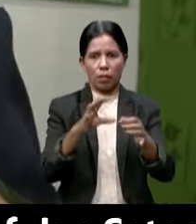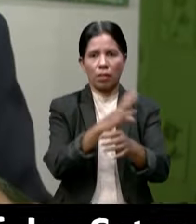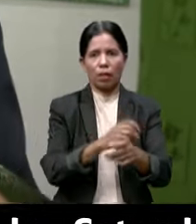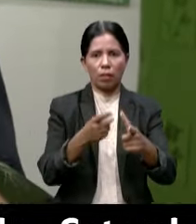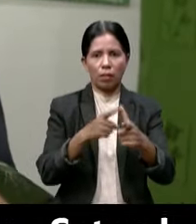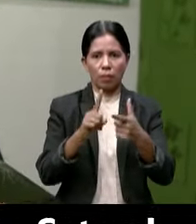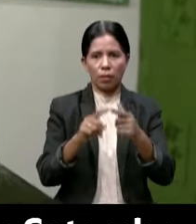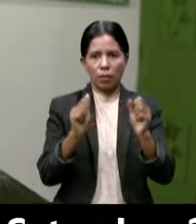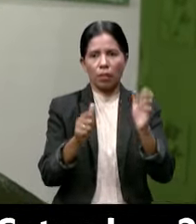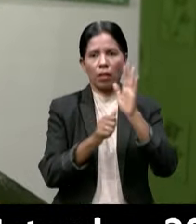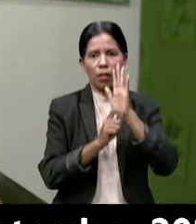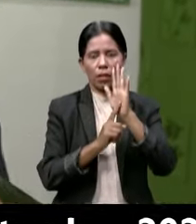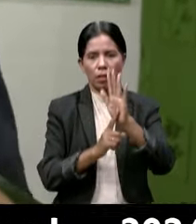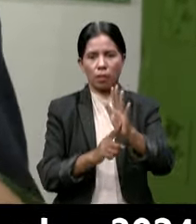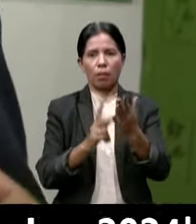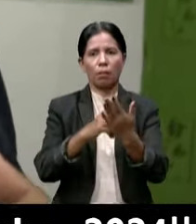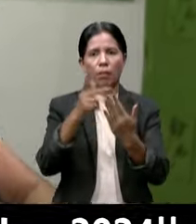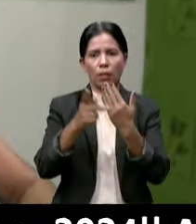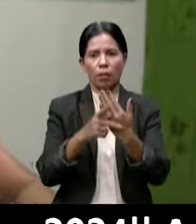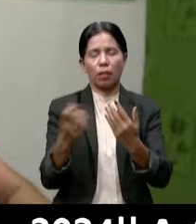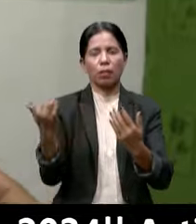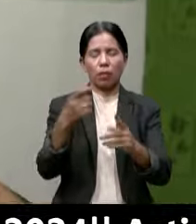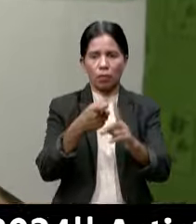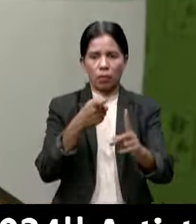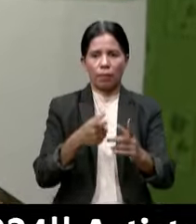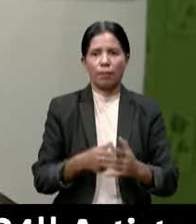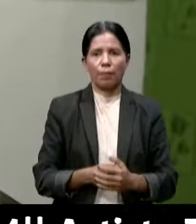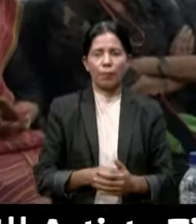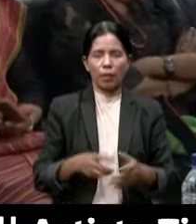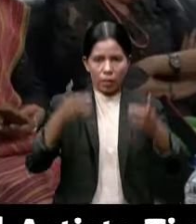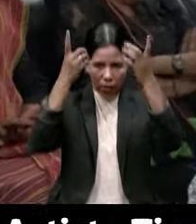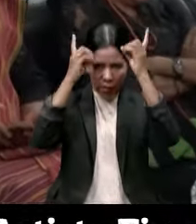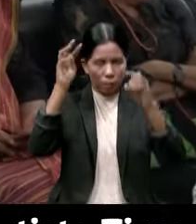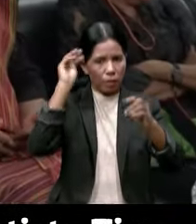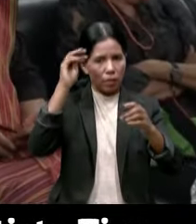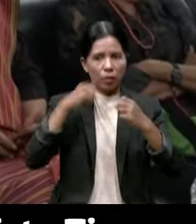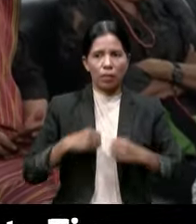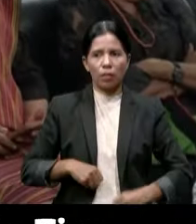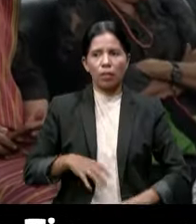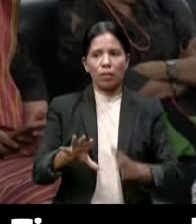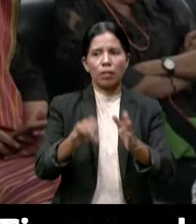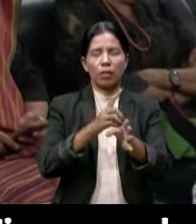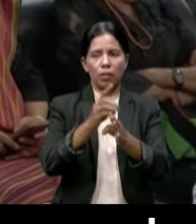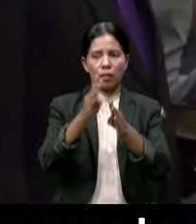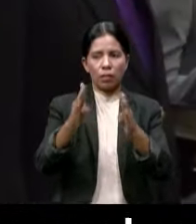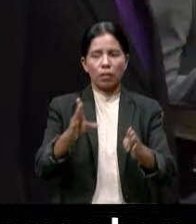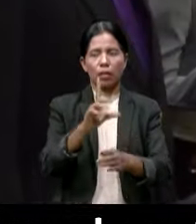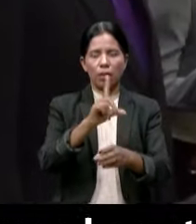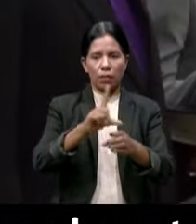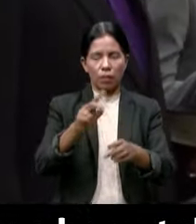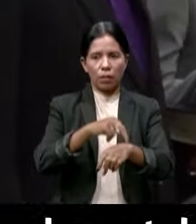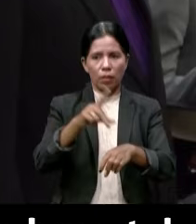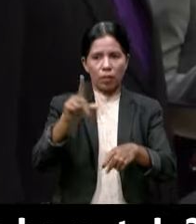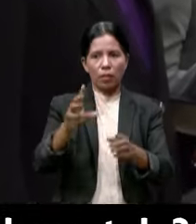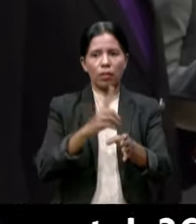velha toba naí um serviço programa ser nem mais usi craig. Além de decisão ministra Saúde, nomeia diretor-geral Laboratório Nacional, nomeamos